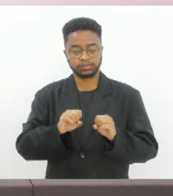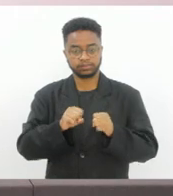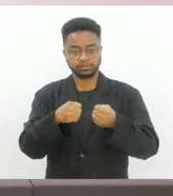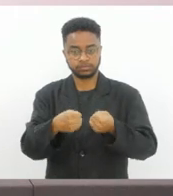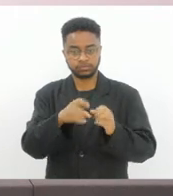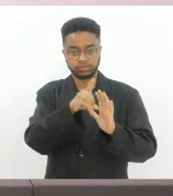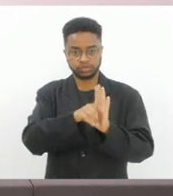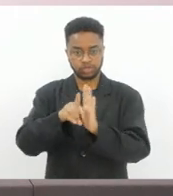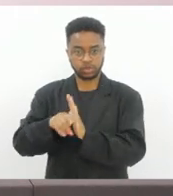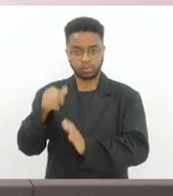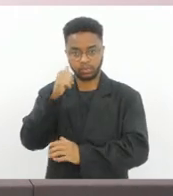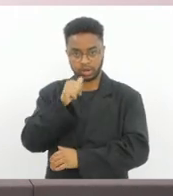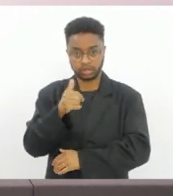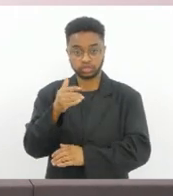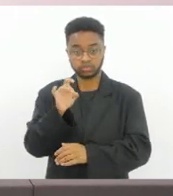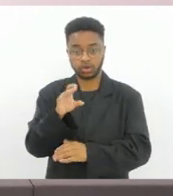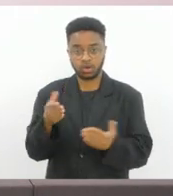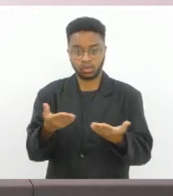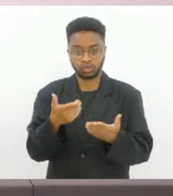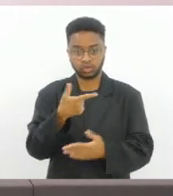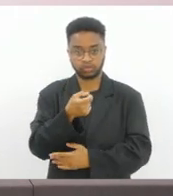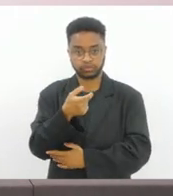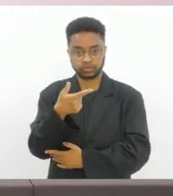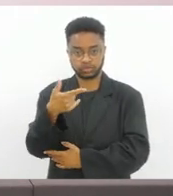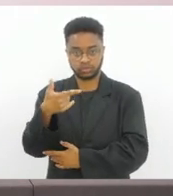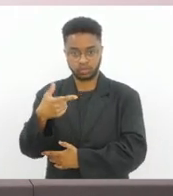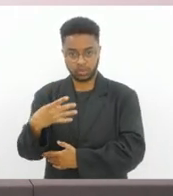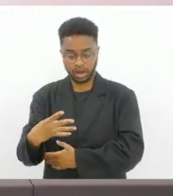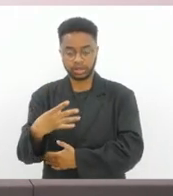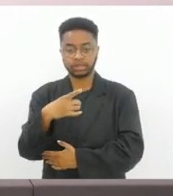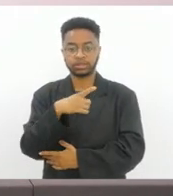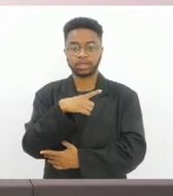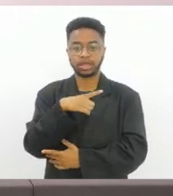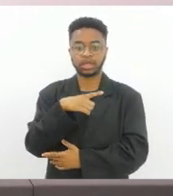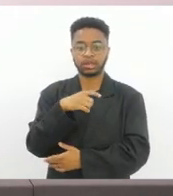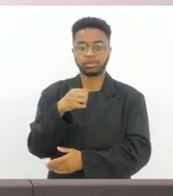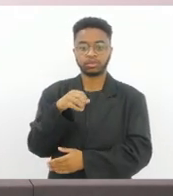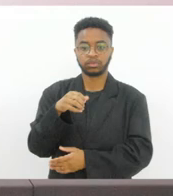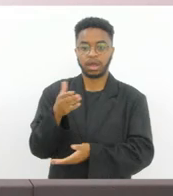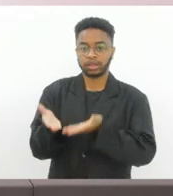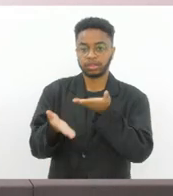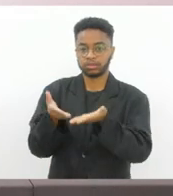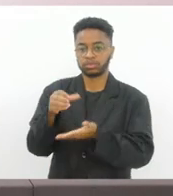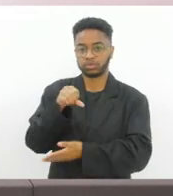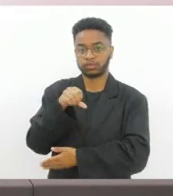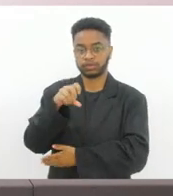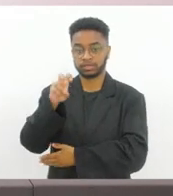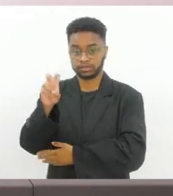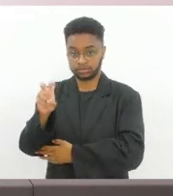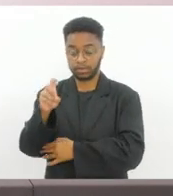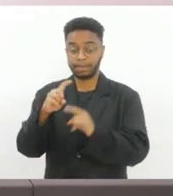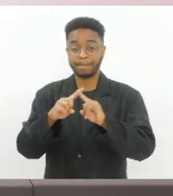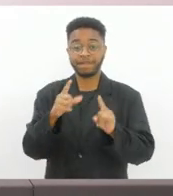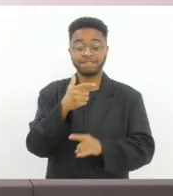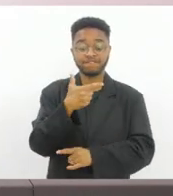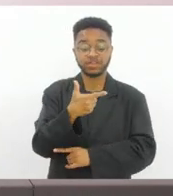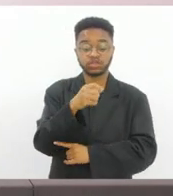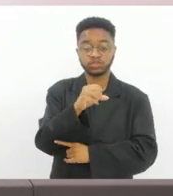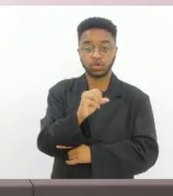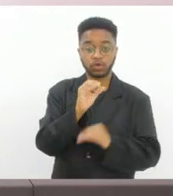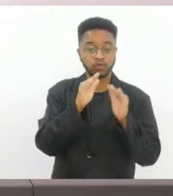este ano de 2024, dos 95 casos atendidos, 29 dizem respeito a